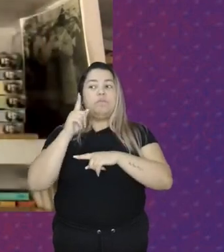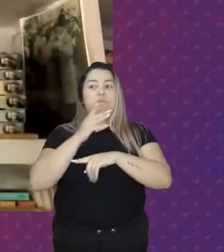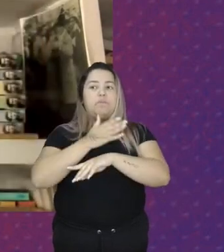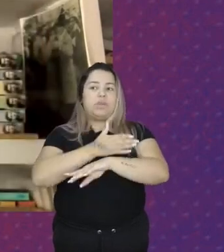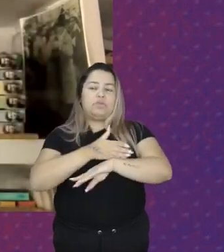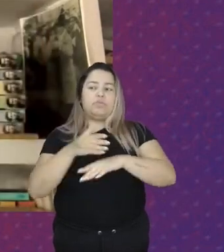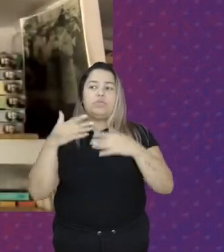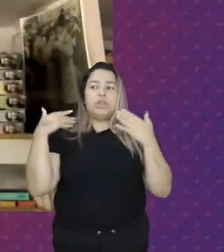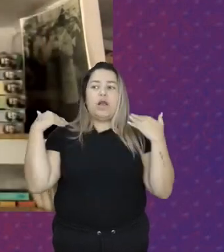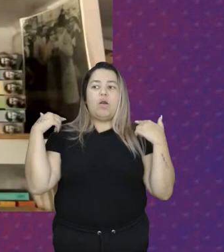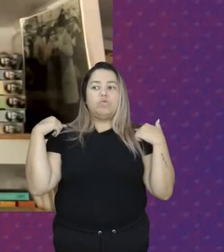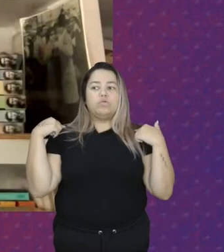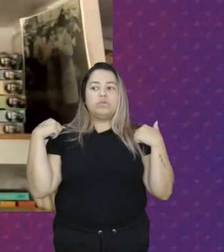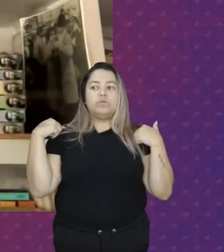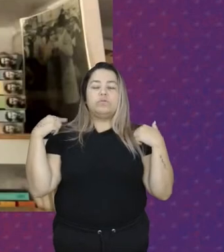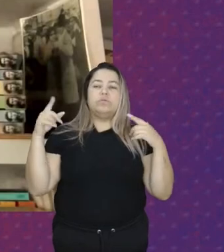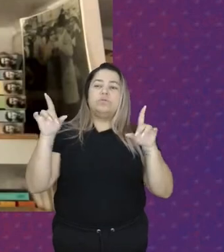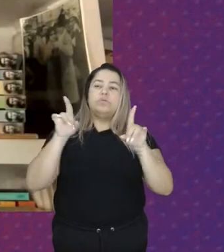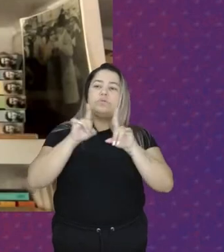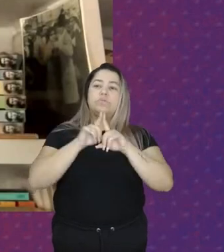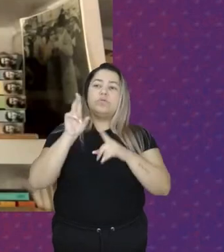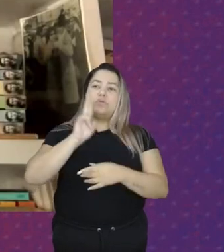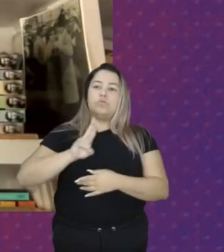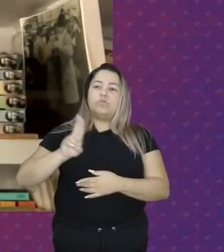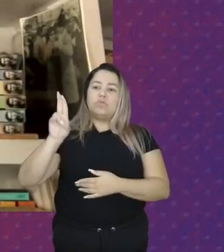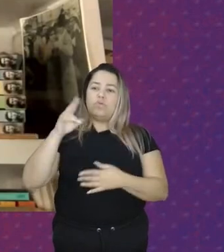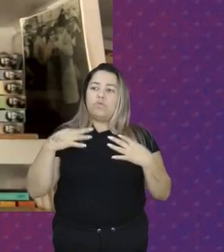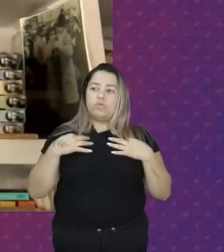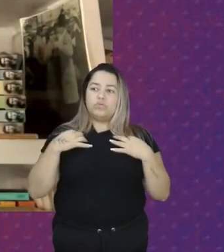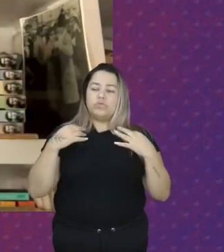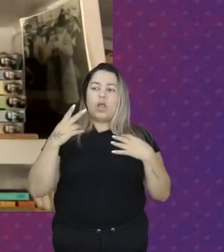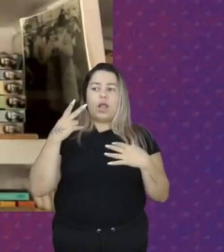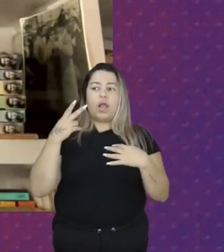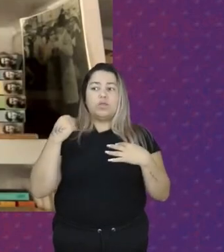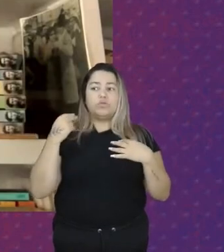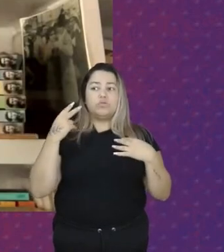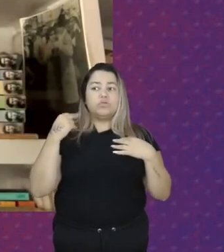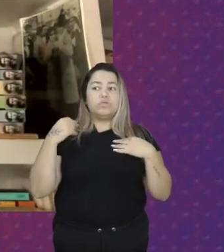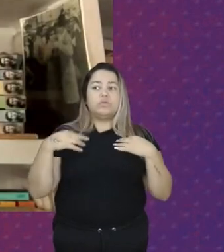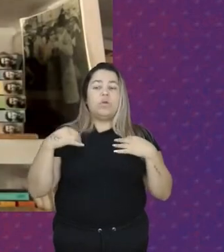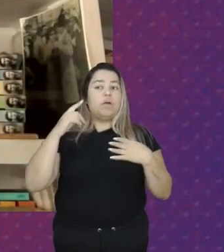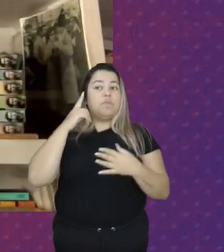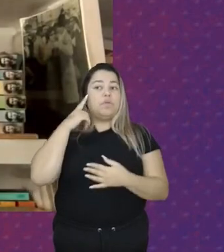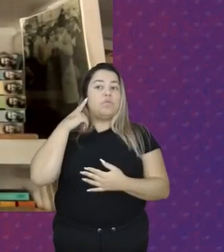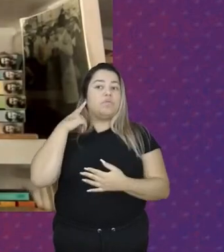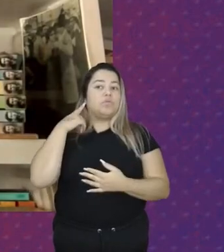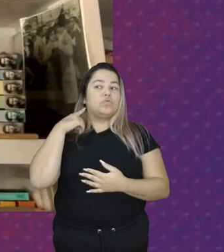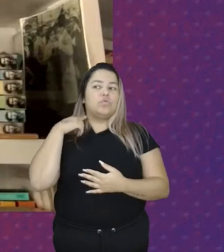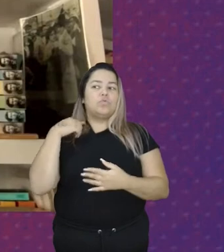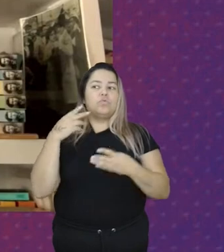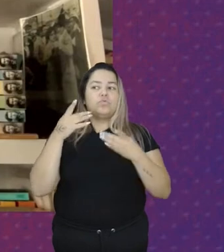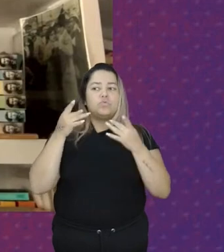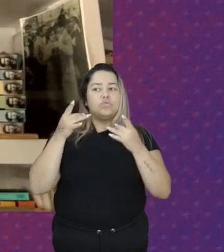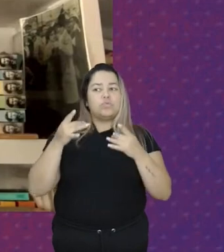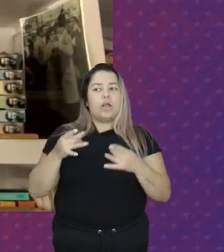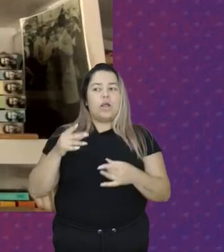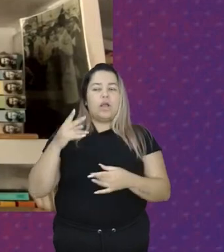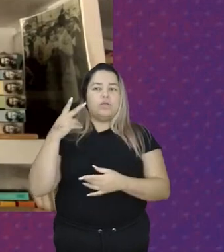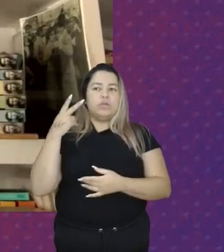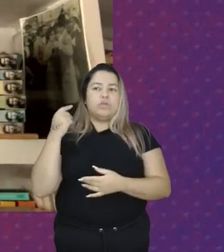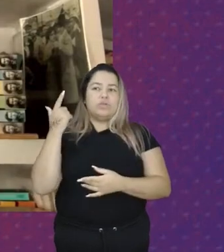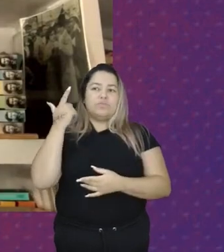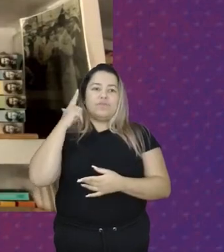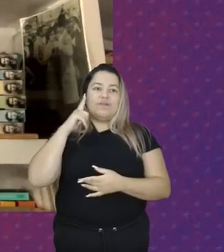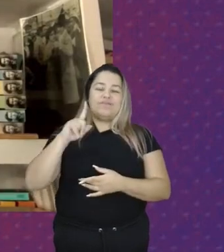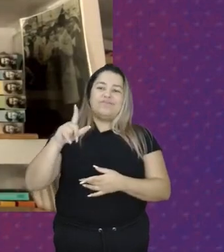na altura do ombro, estou usando um vestido azul, um brinco com uns detalhes azuis que eu ganhei